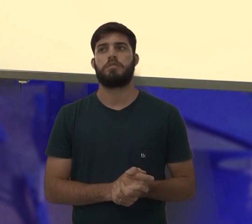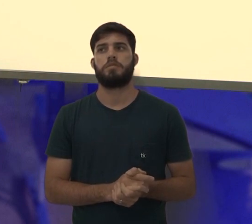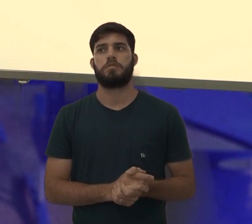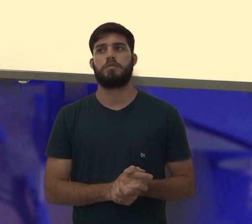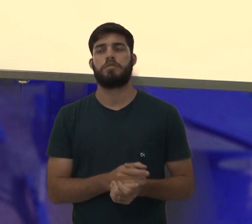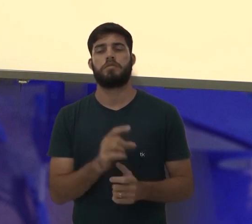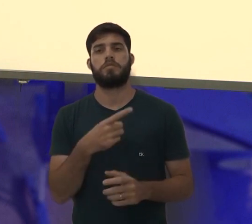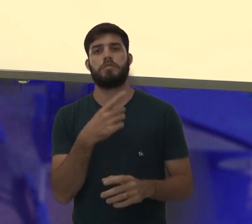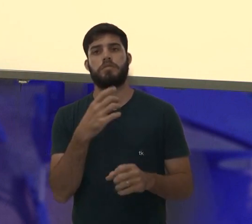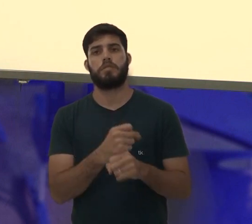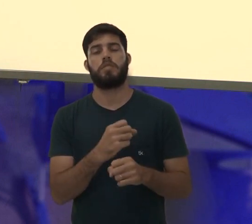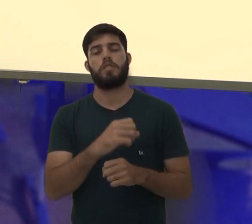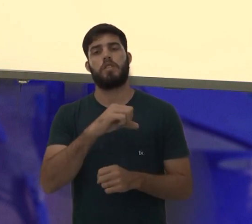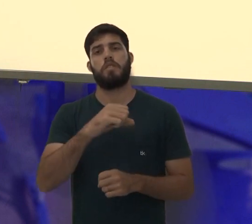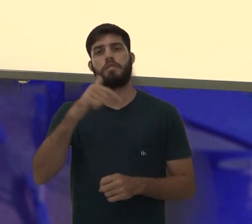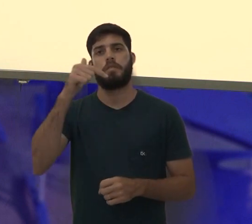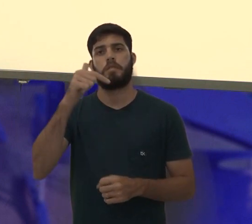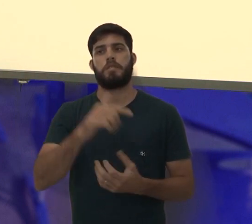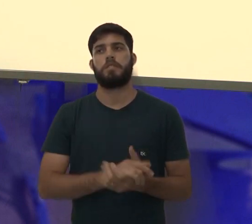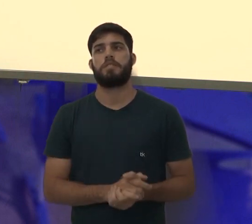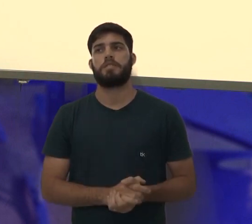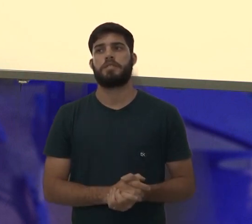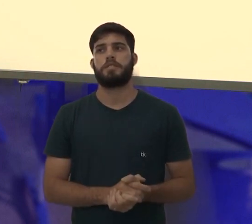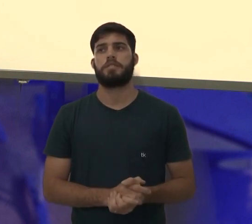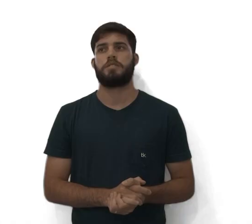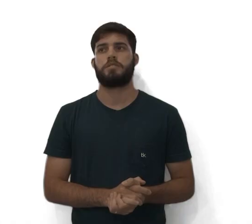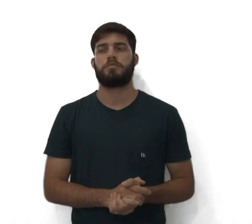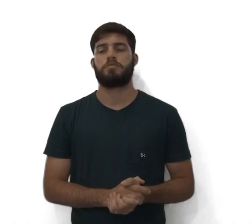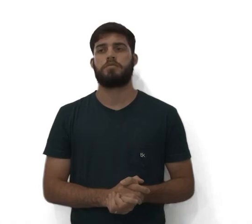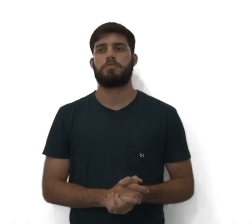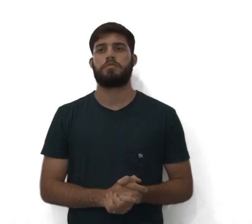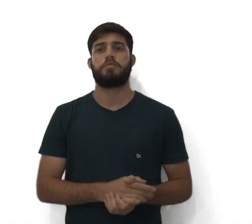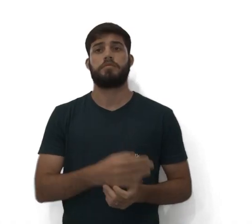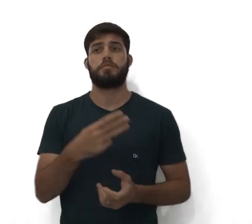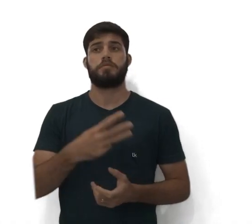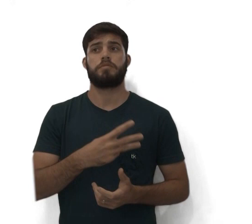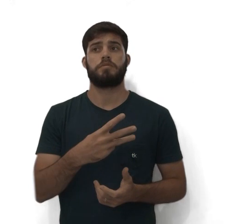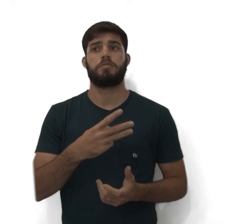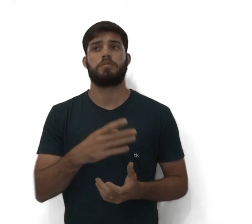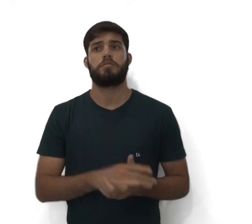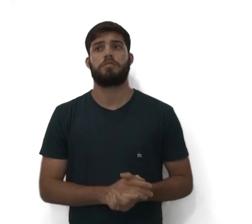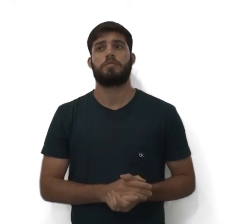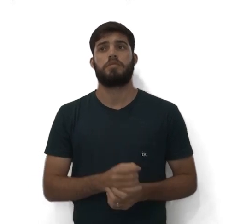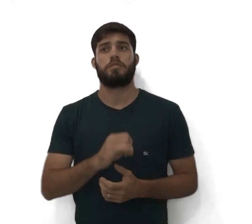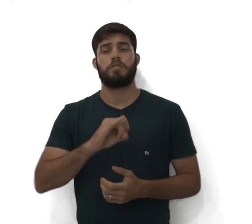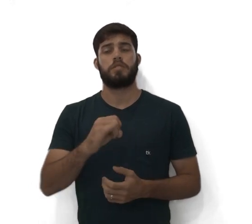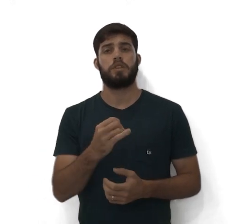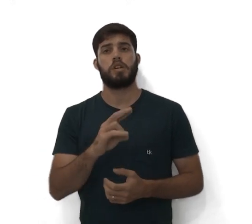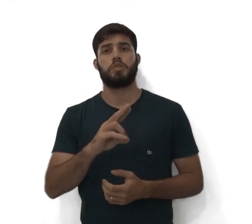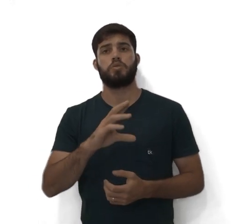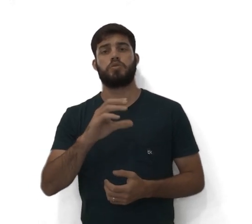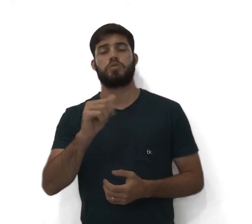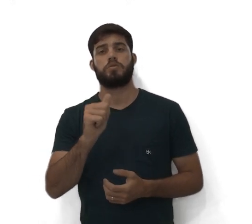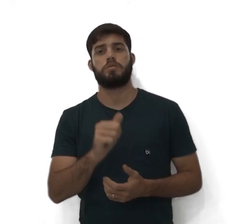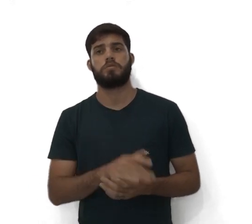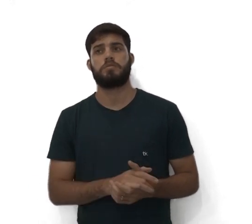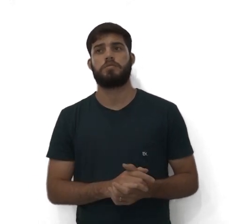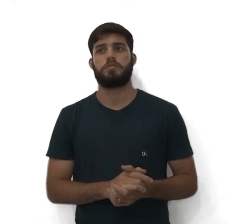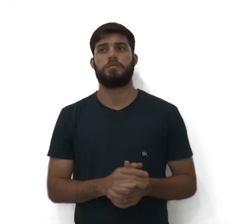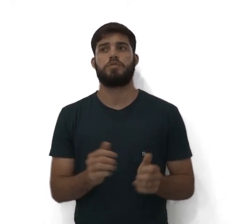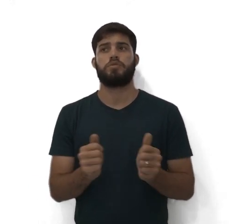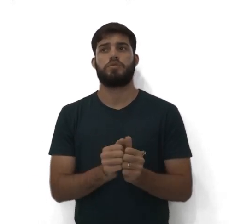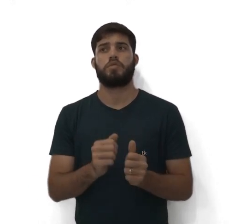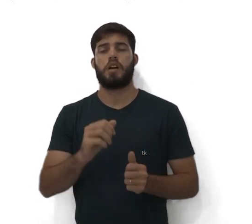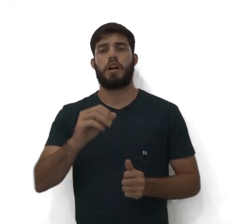E resolvemos a potência 9 ao quadrado. Na terceira, fala de Juca e Carlos, que